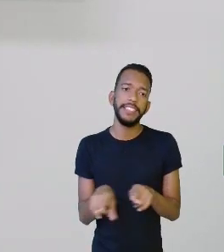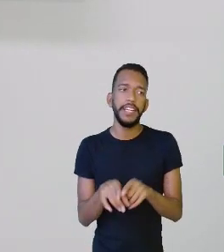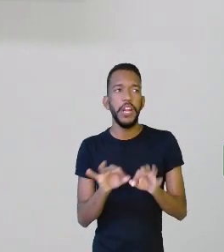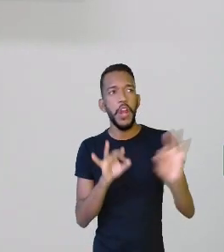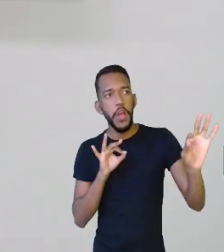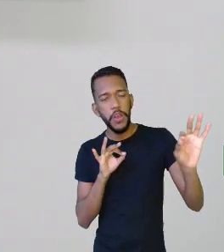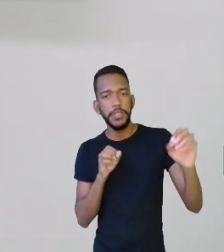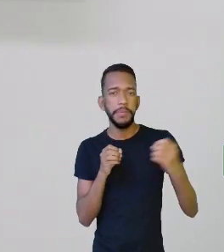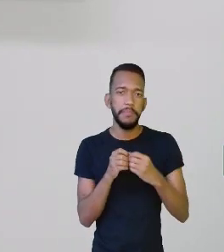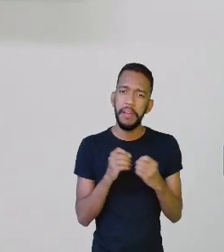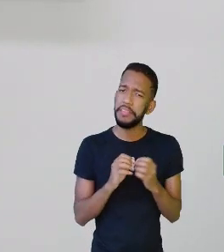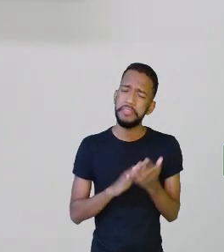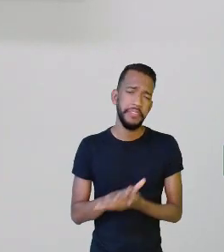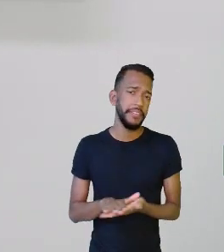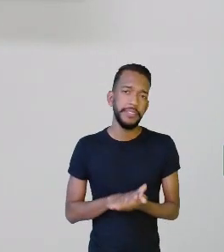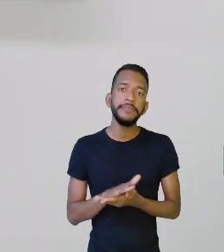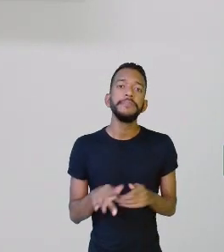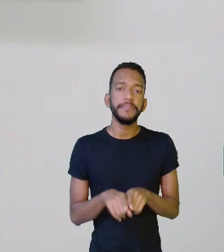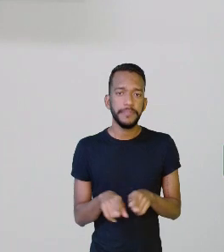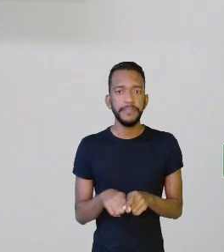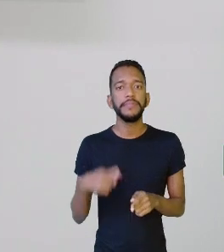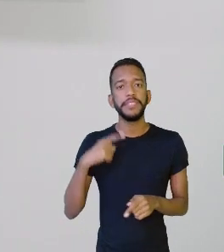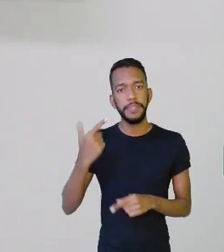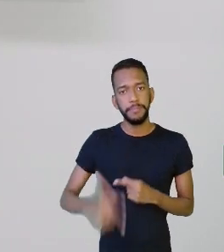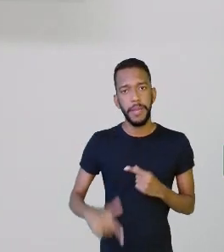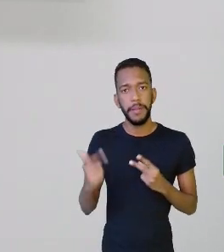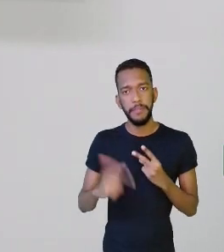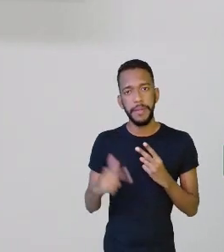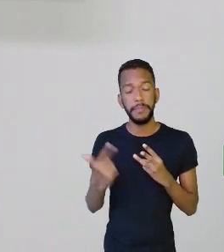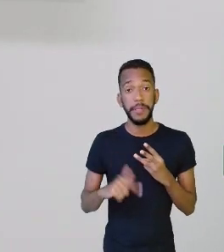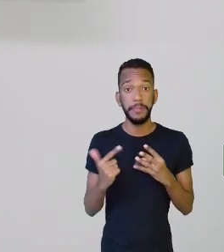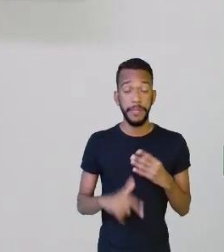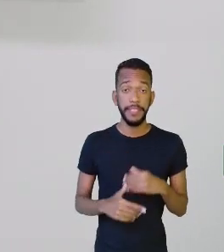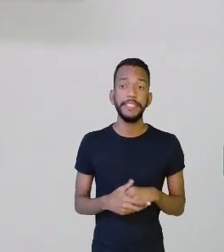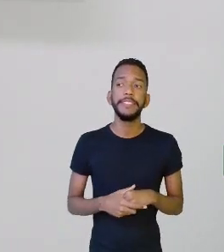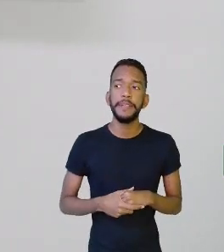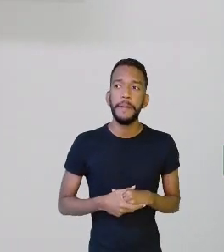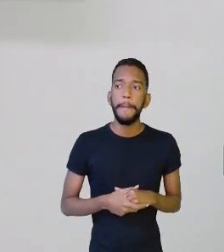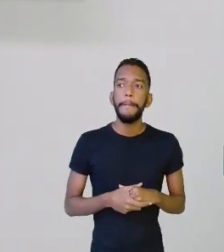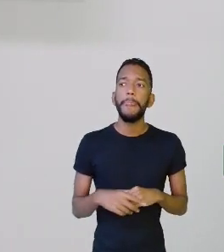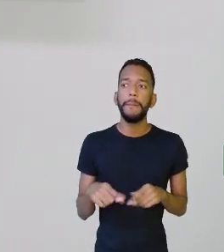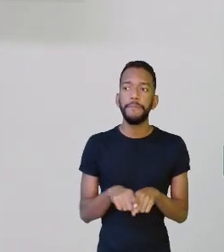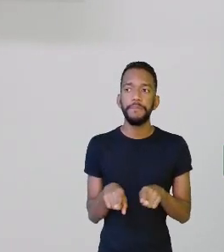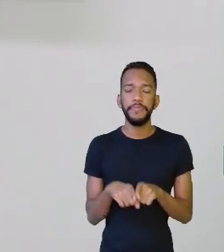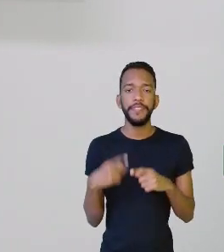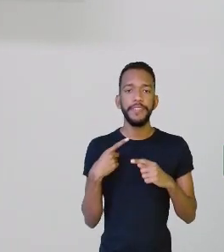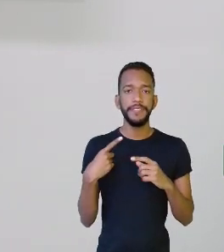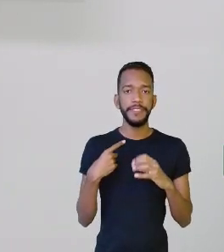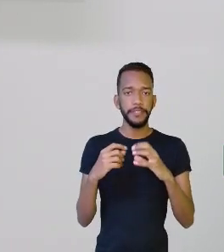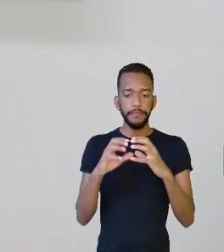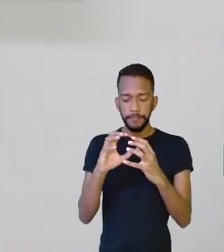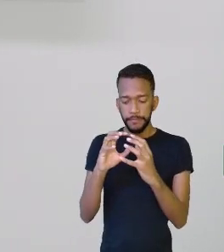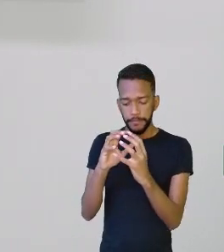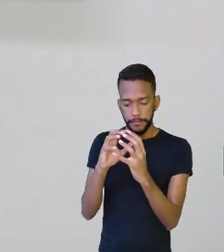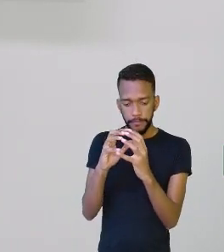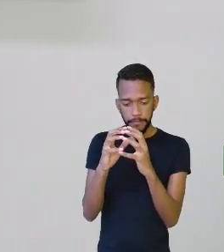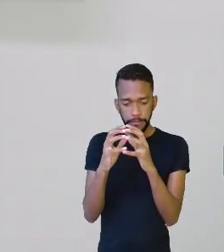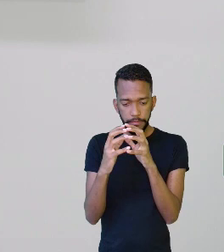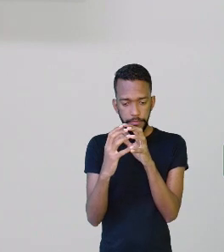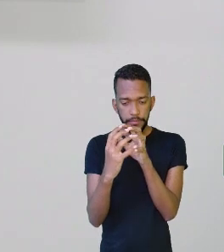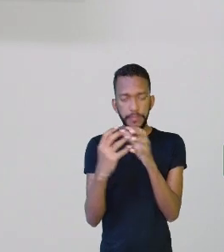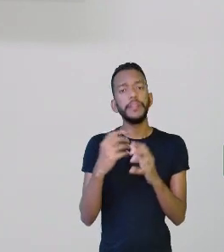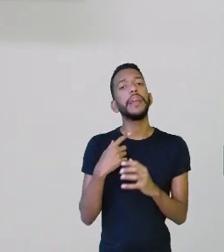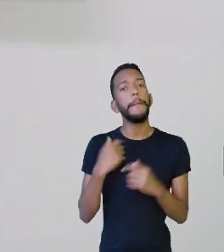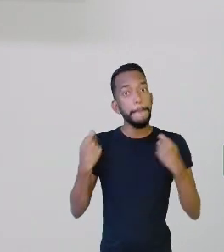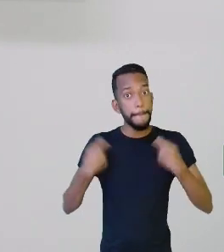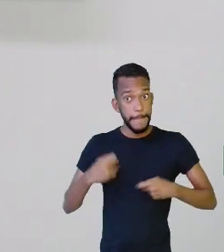também não é muito próximo, e falei de outras. Então, este movimento que a Terra faz ao redor dela mesma, também é vital para